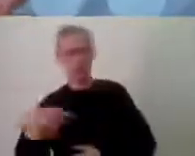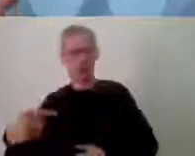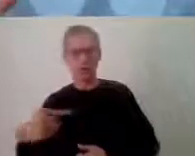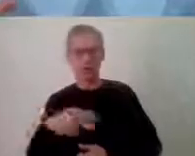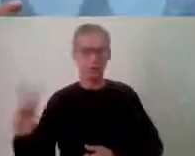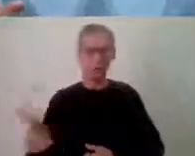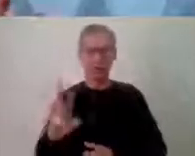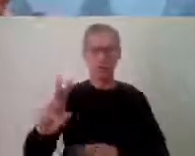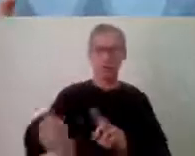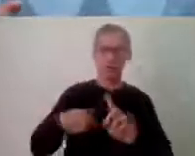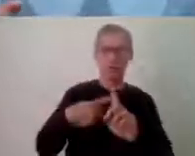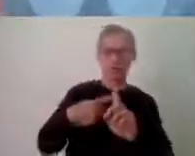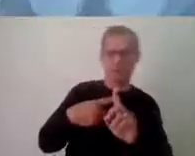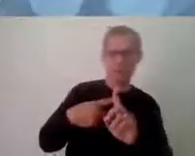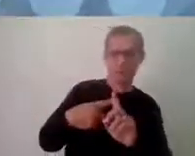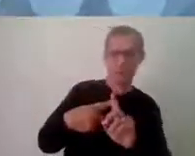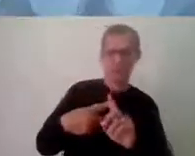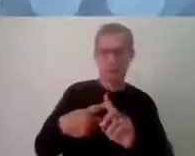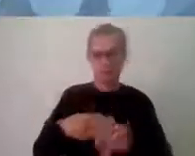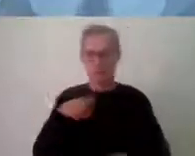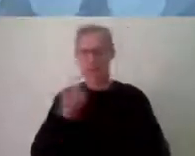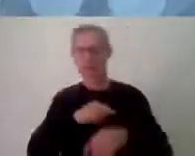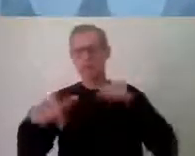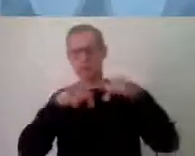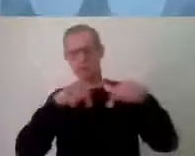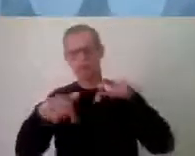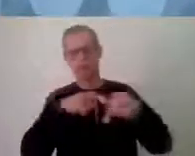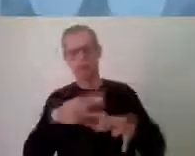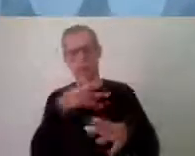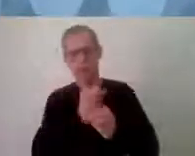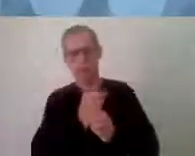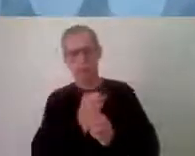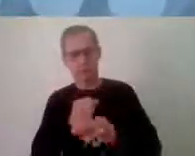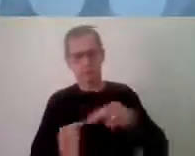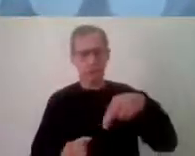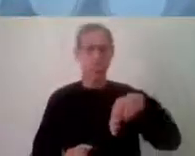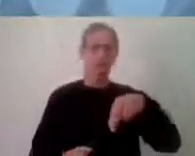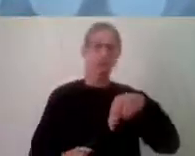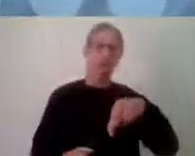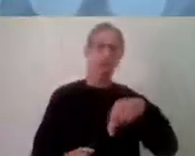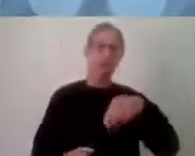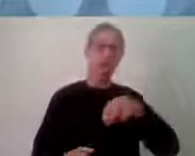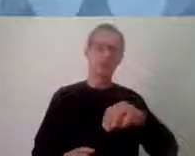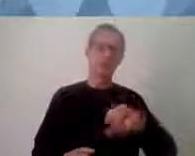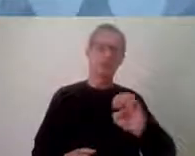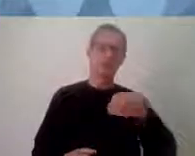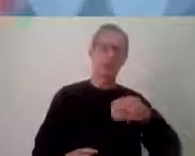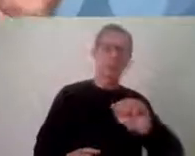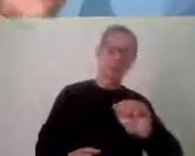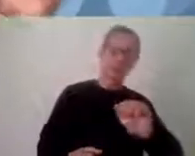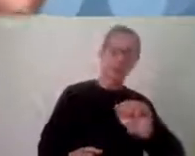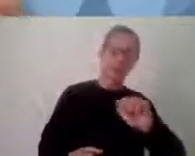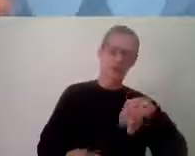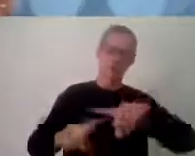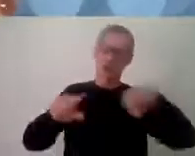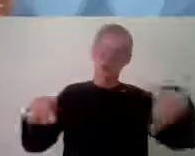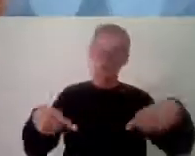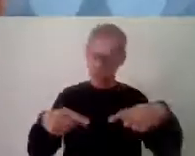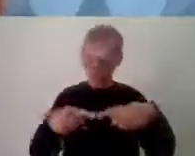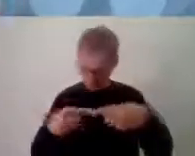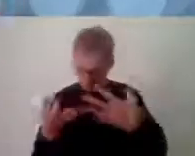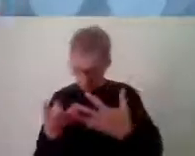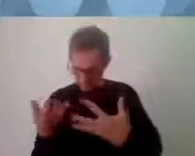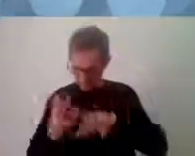e um valor superior. Então, quando nós trabalhamos com a soma de Riemann, nós vamos ter que a área ela está entre um valor e outro